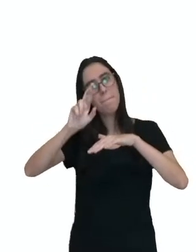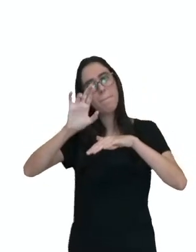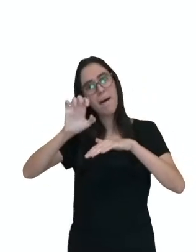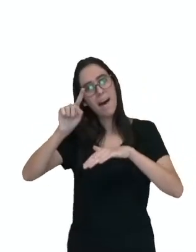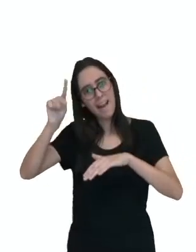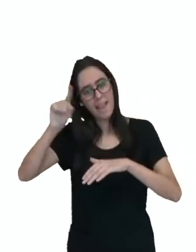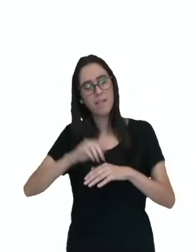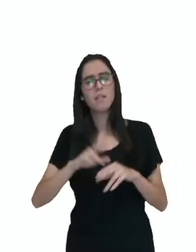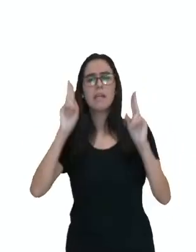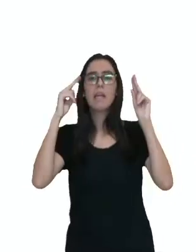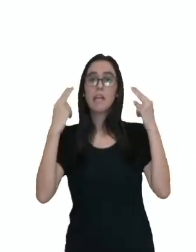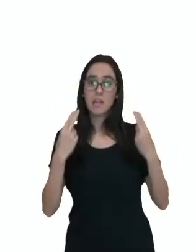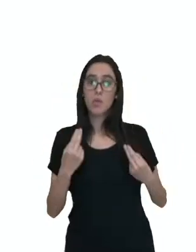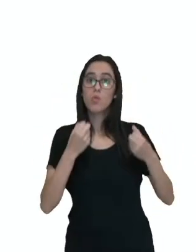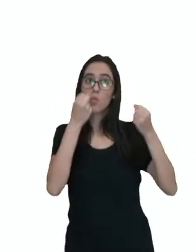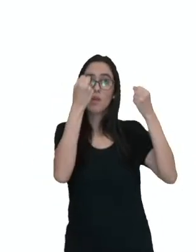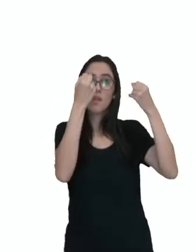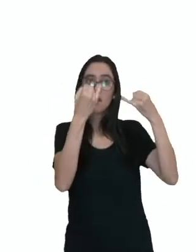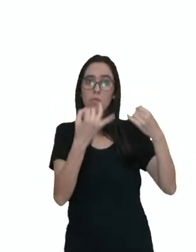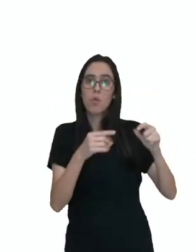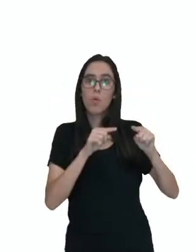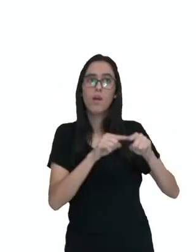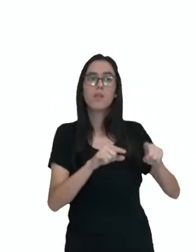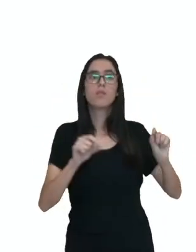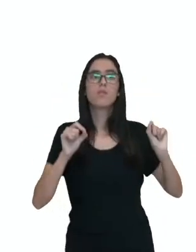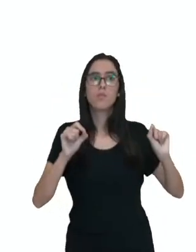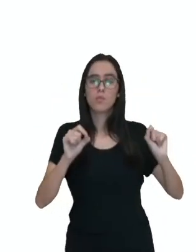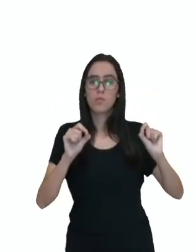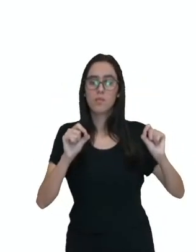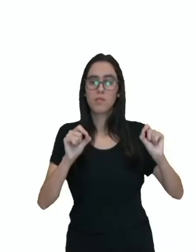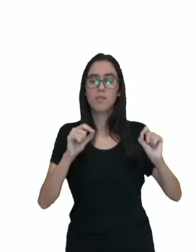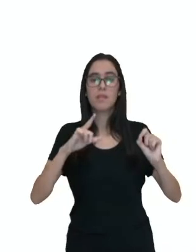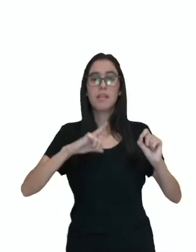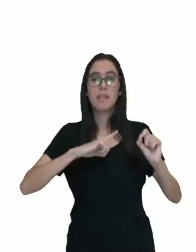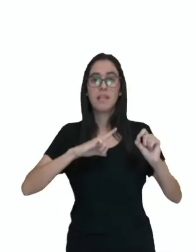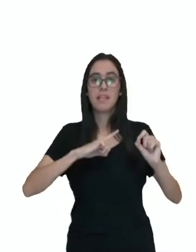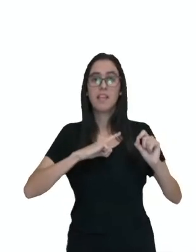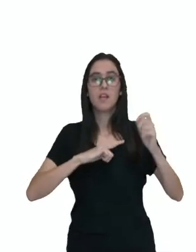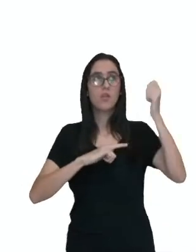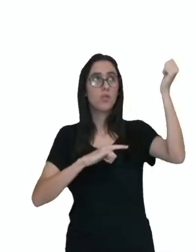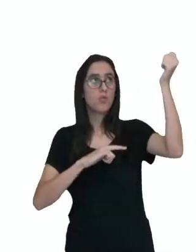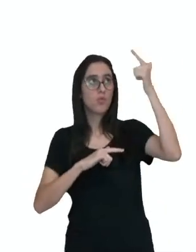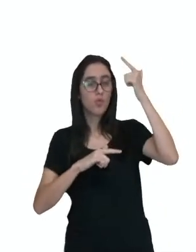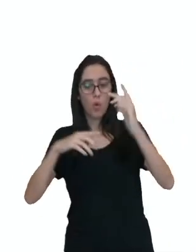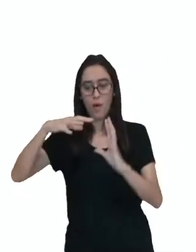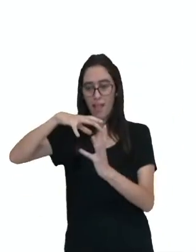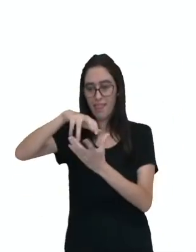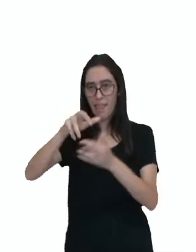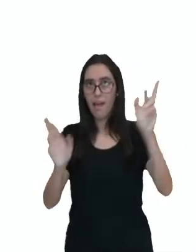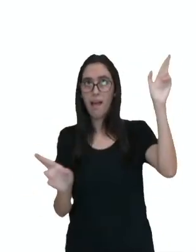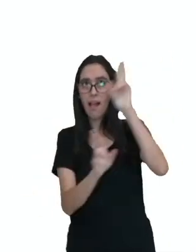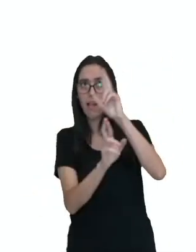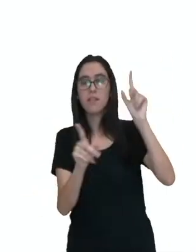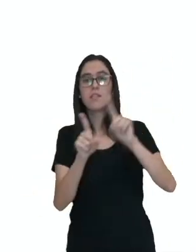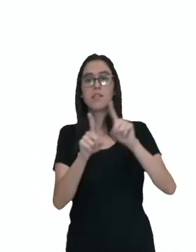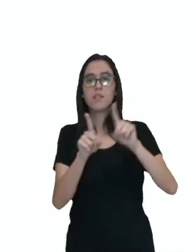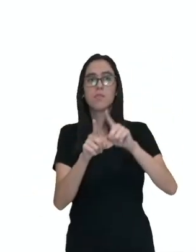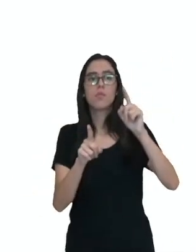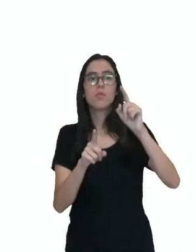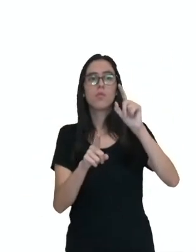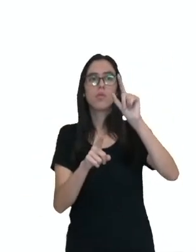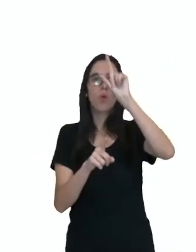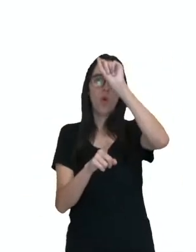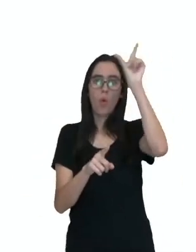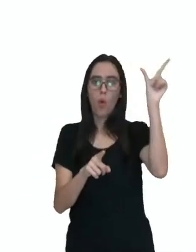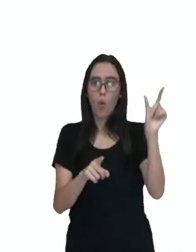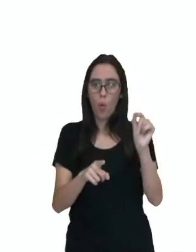explicou o motivo, apontando a interação gravitacional entre o Sol e a Terra, e a Lua e a Terra, como